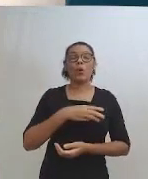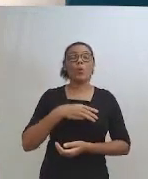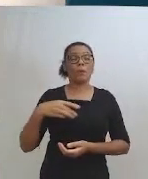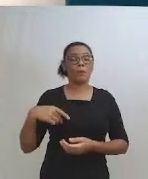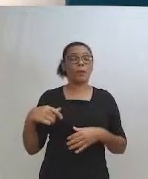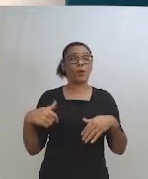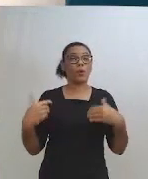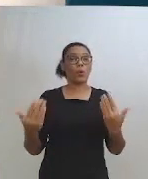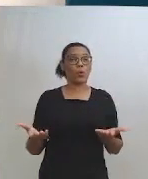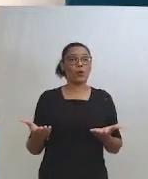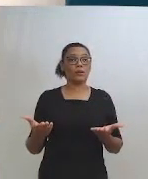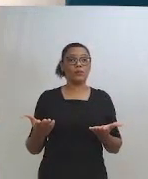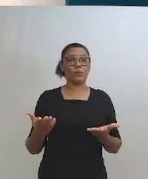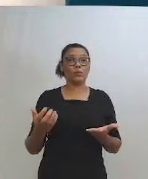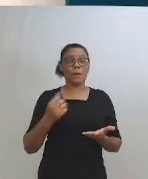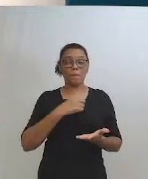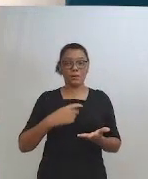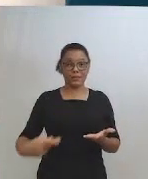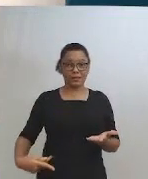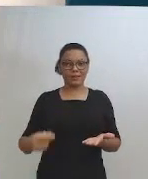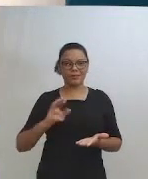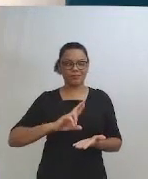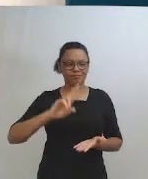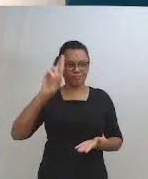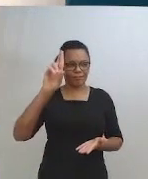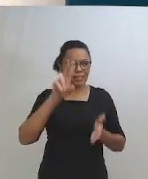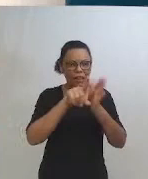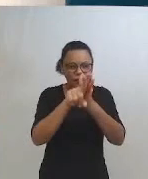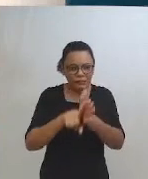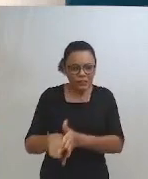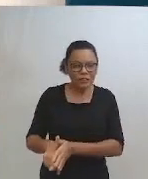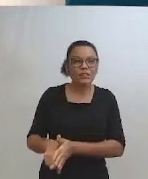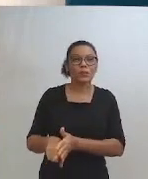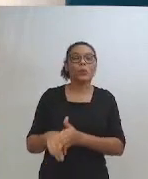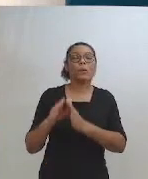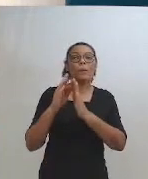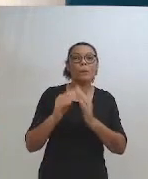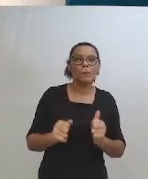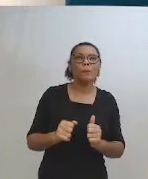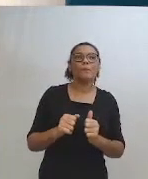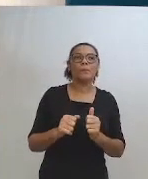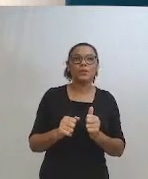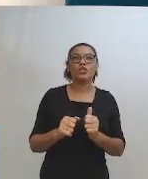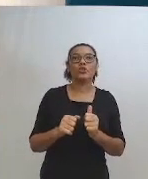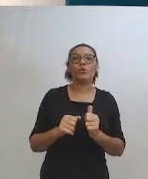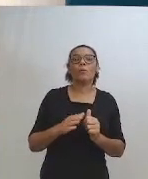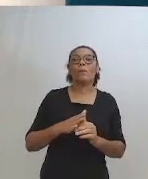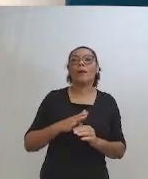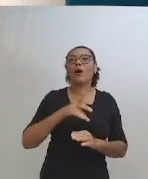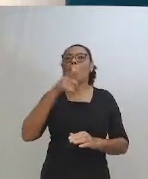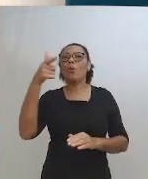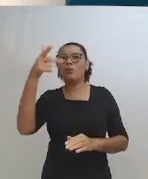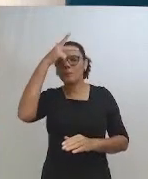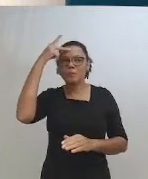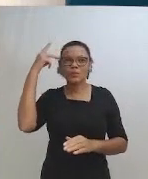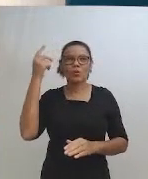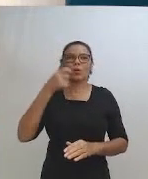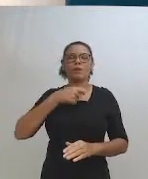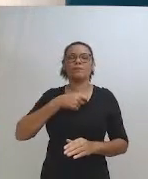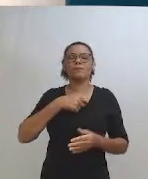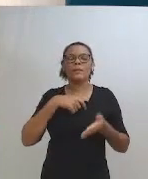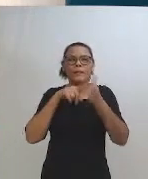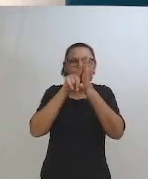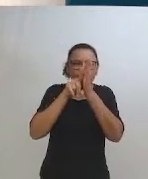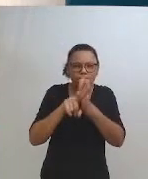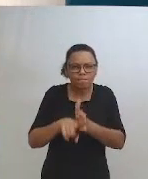da investigação, requereu a perícia de análise de conteúdo no material